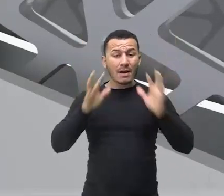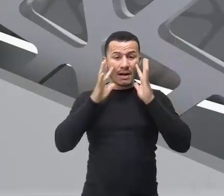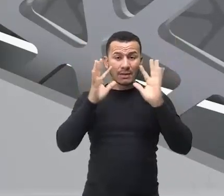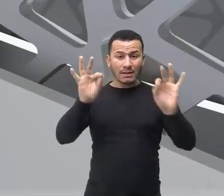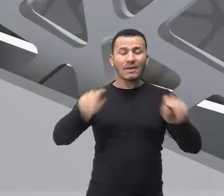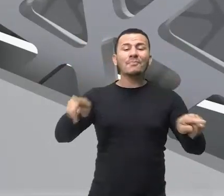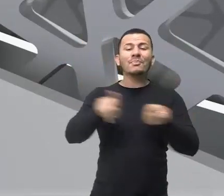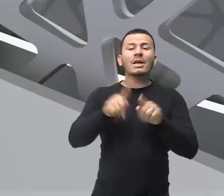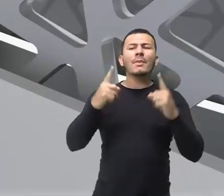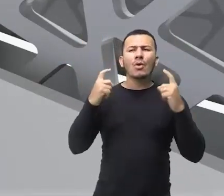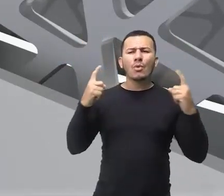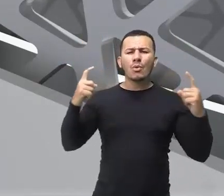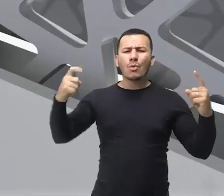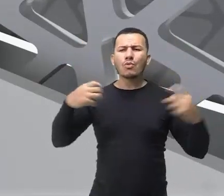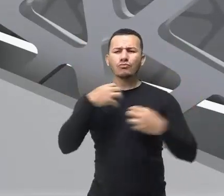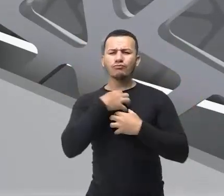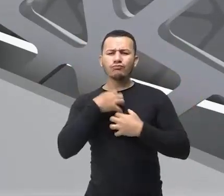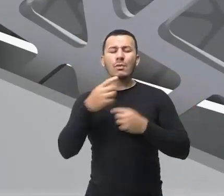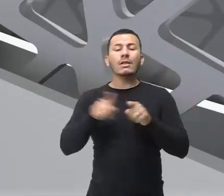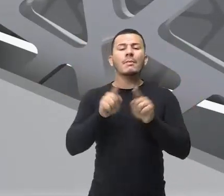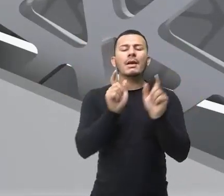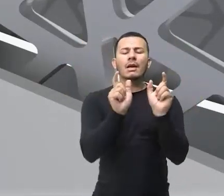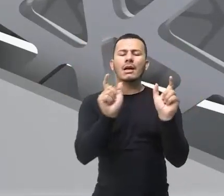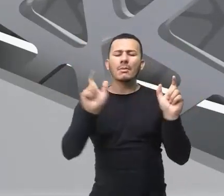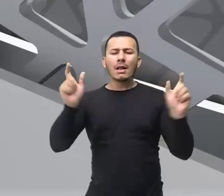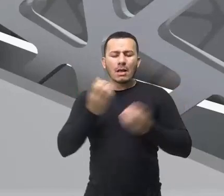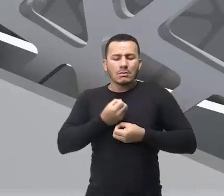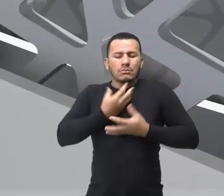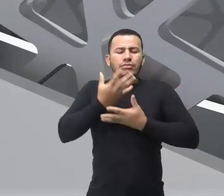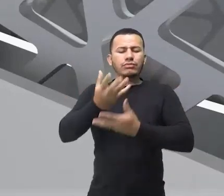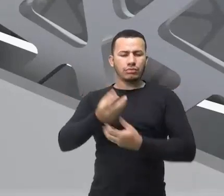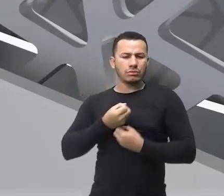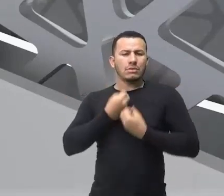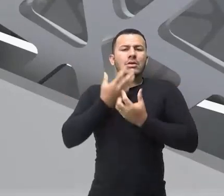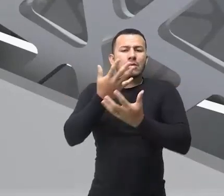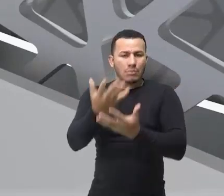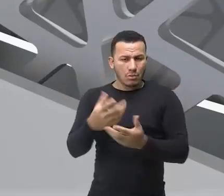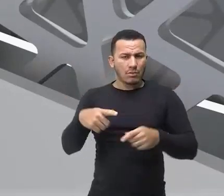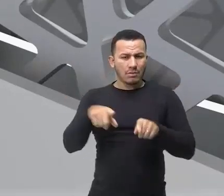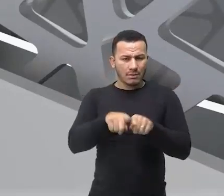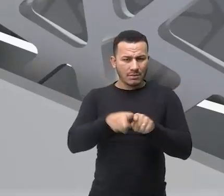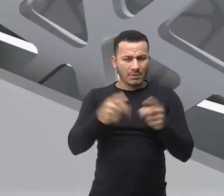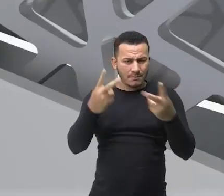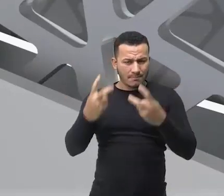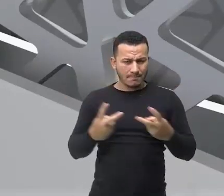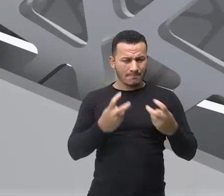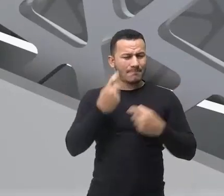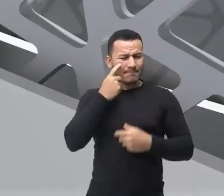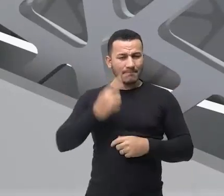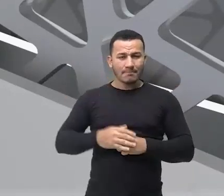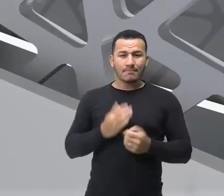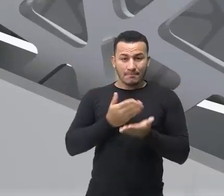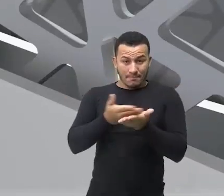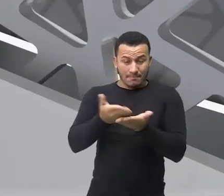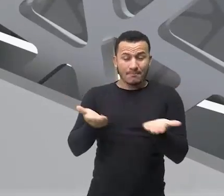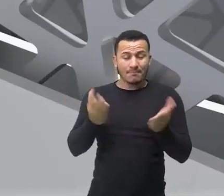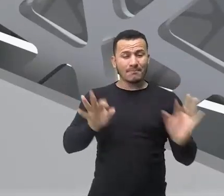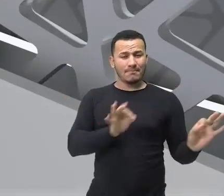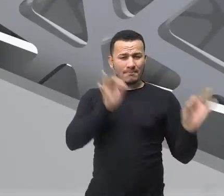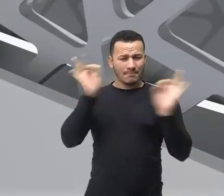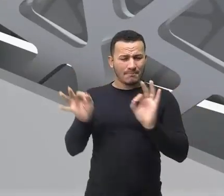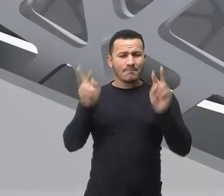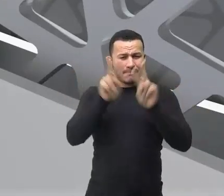também a sonoridade que as palavras deste poema irão trazer para a gente, ok? Então vamos ouvir,